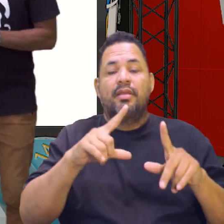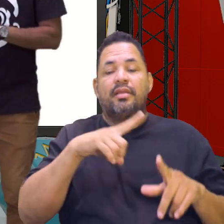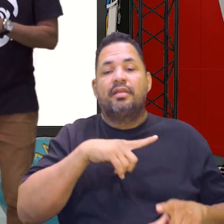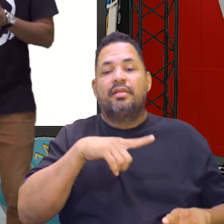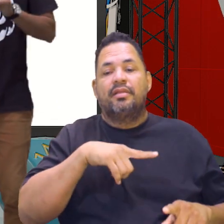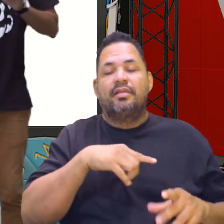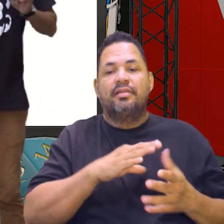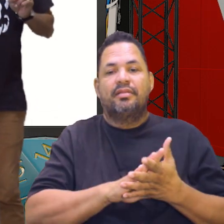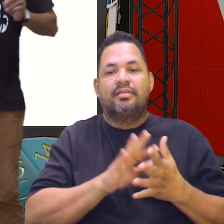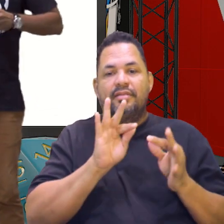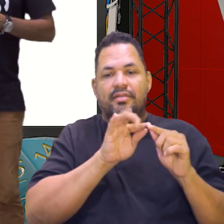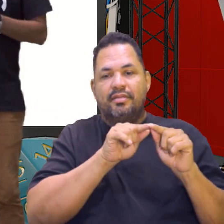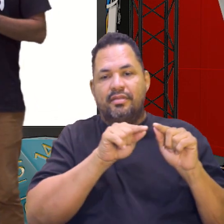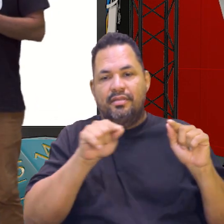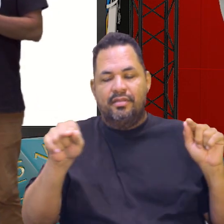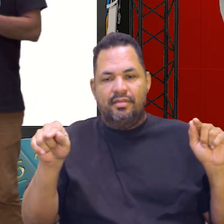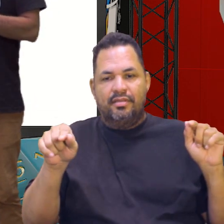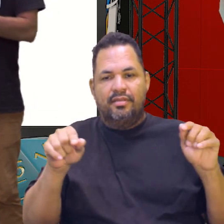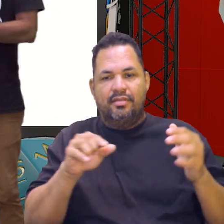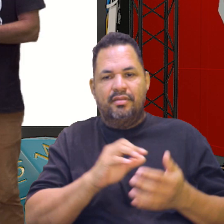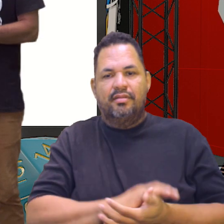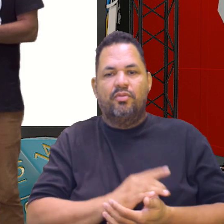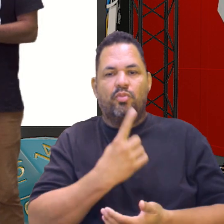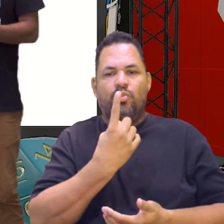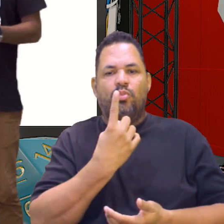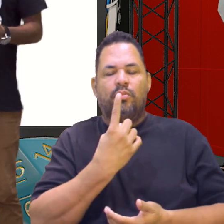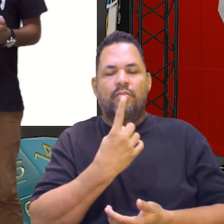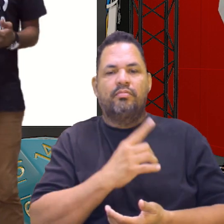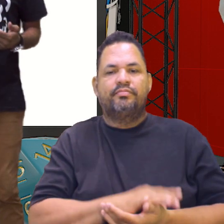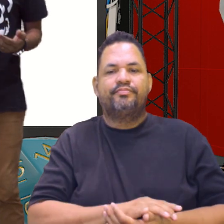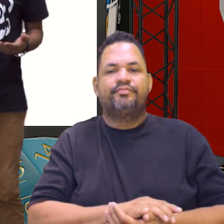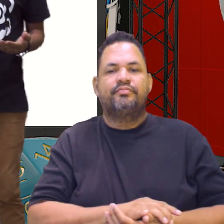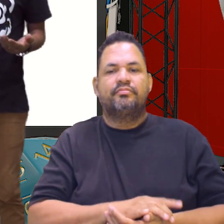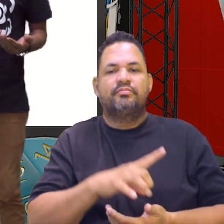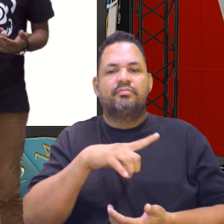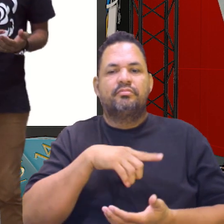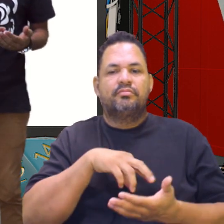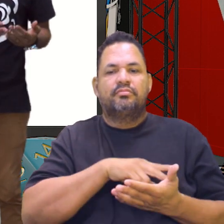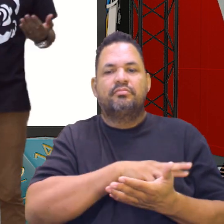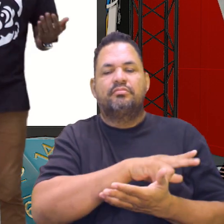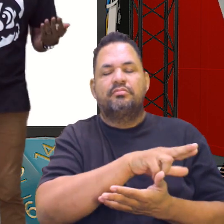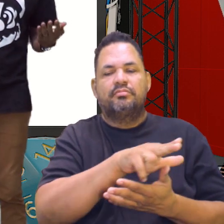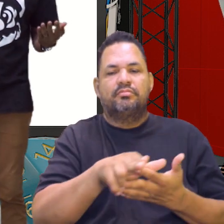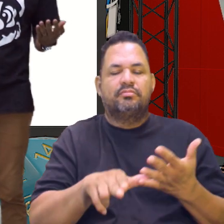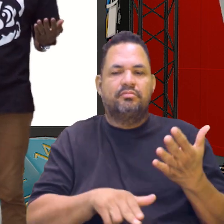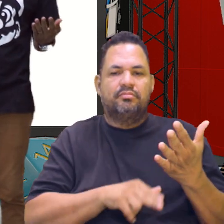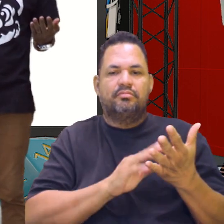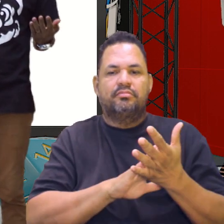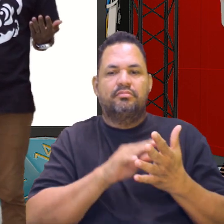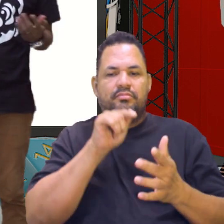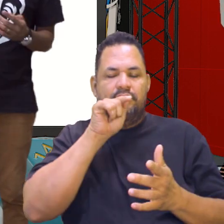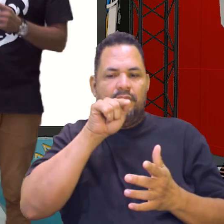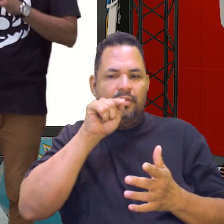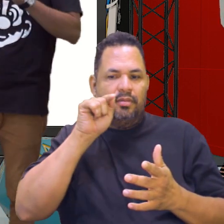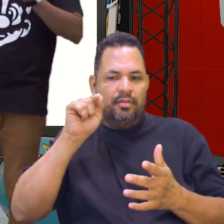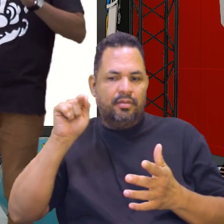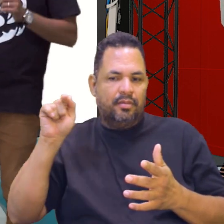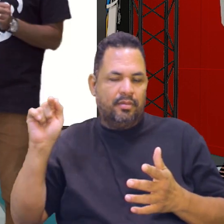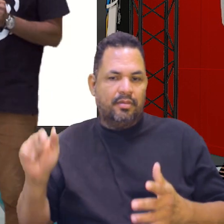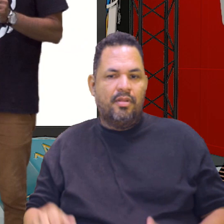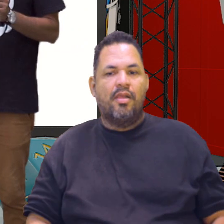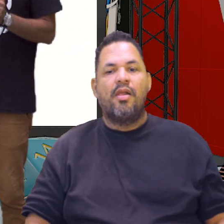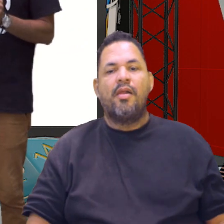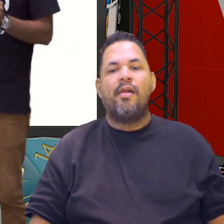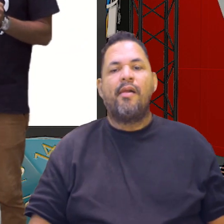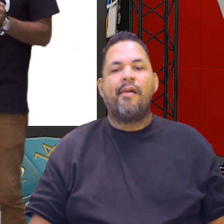problema. Uma reta não é formada por um ponto, é formada por infinitos pontos. Então, se eu traçar uma